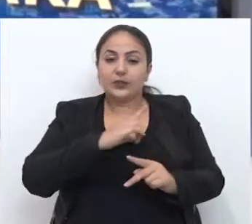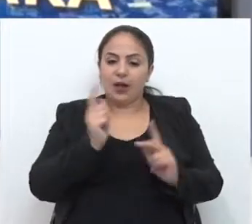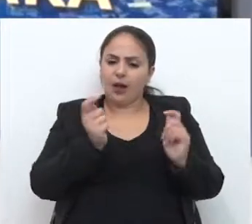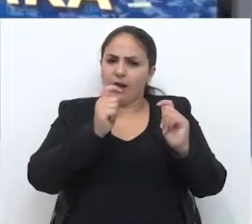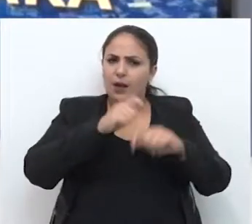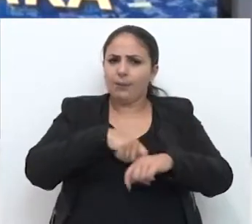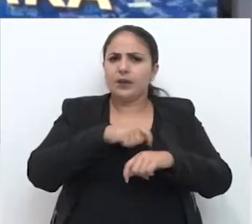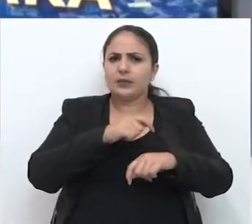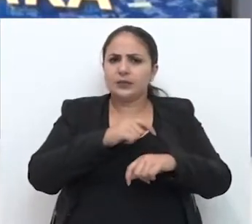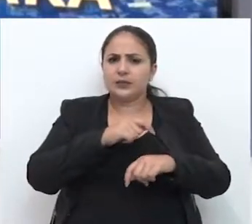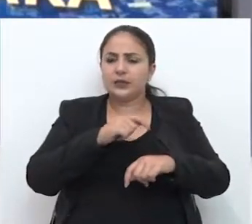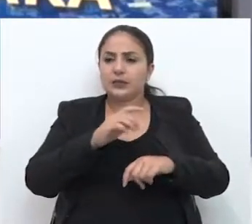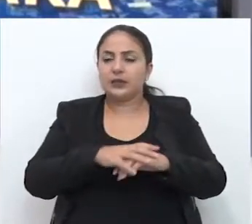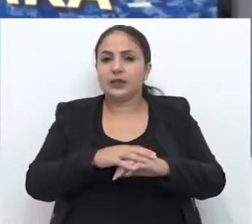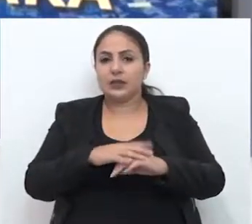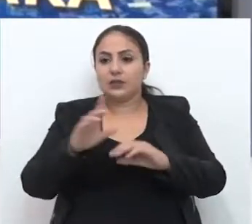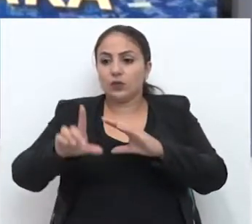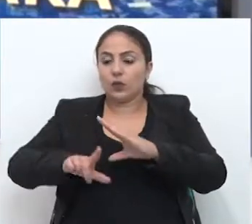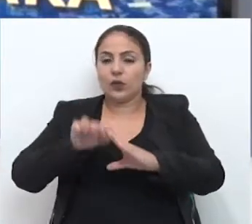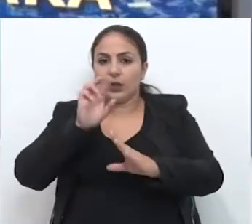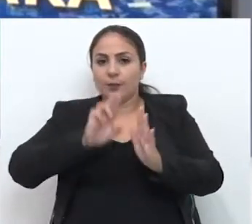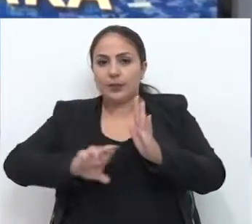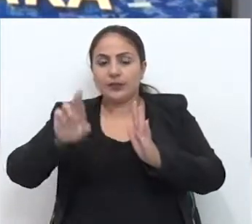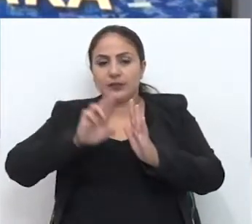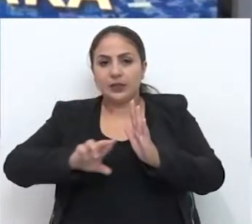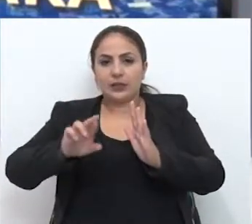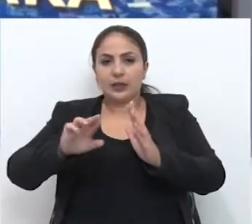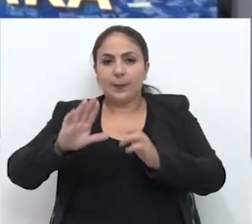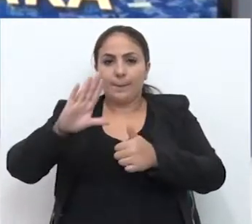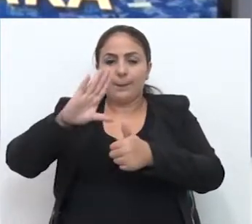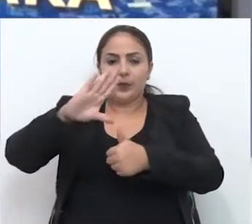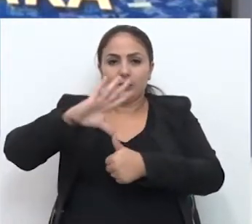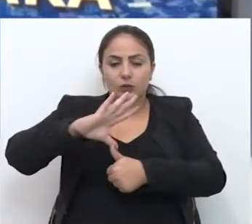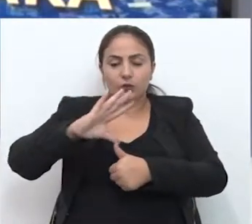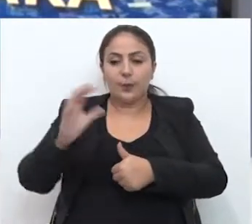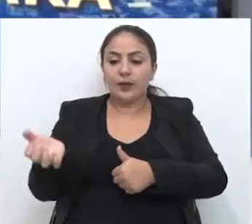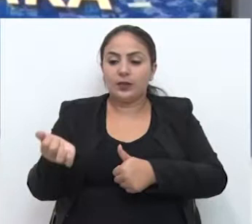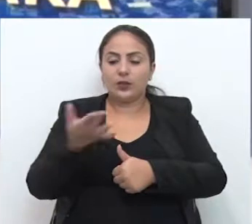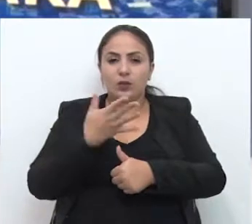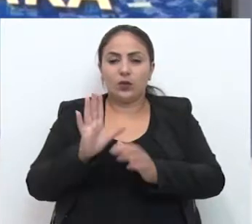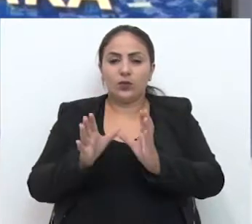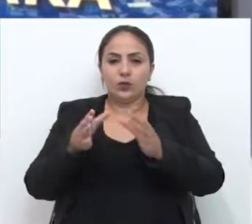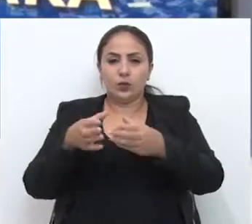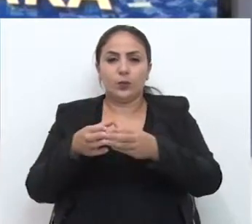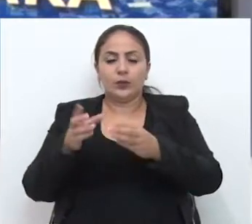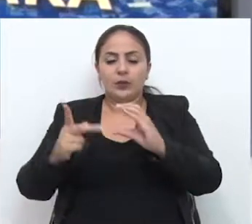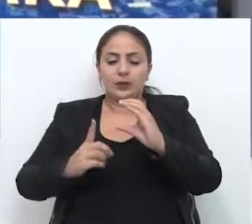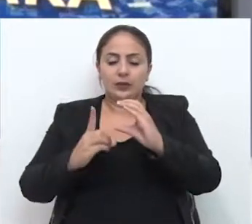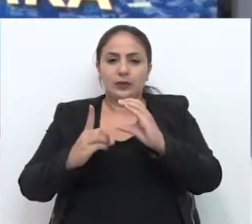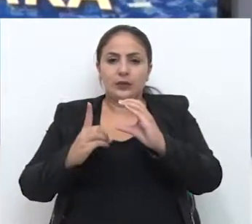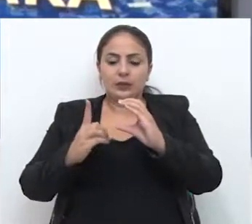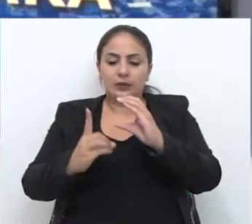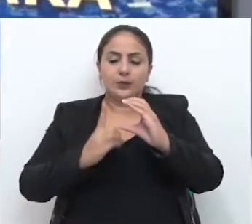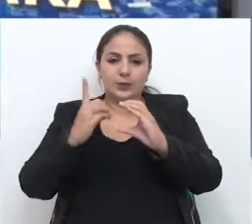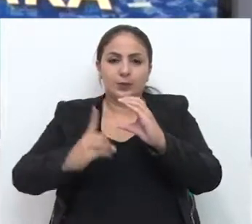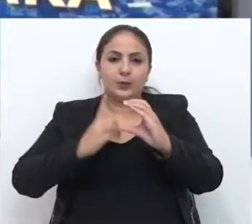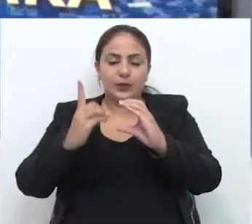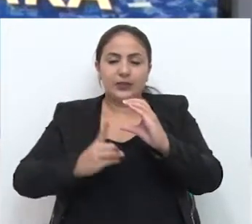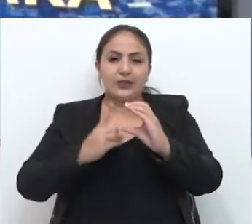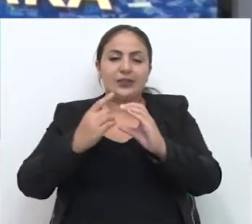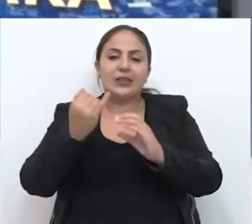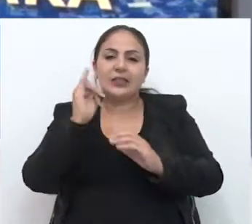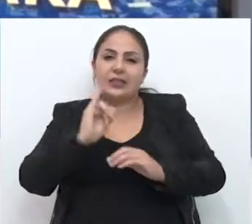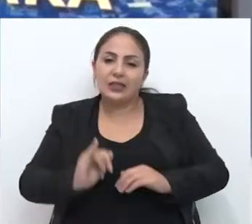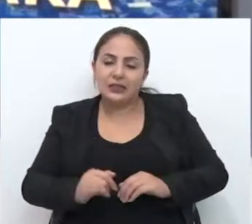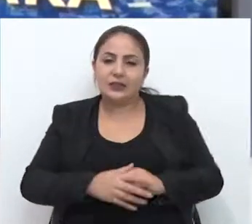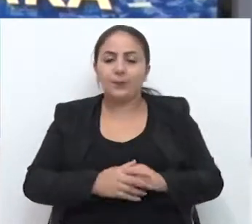pessoas que estão aptas para eleger representantes da América do Sul para a nova composição da Câmara dos Deputados